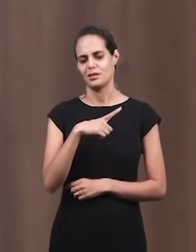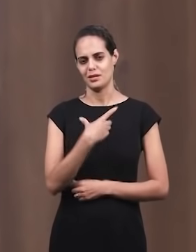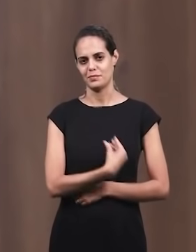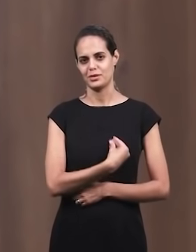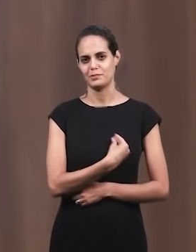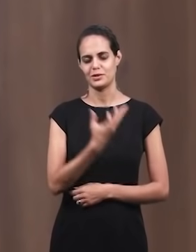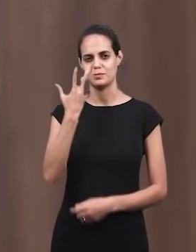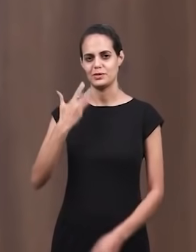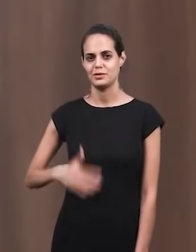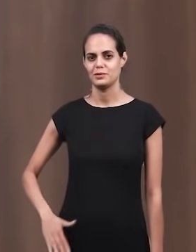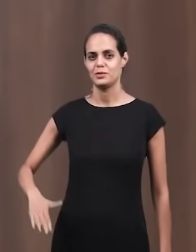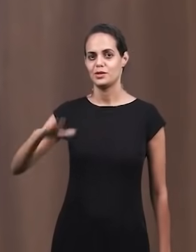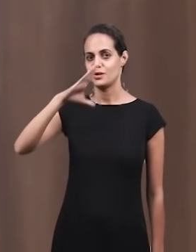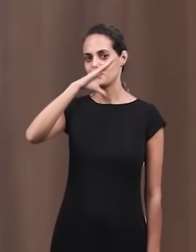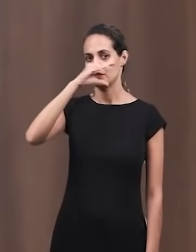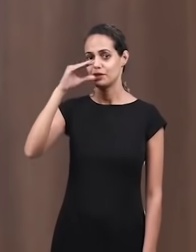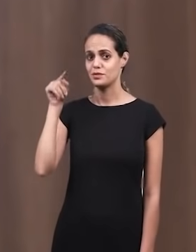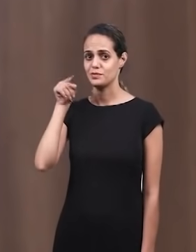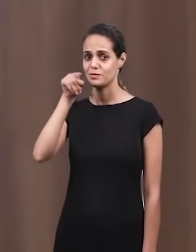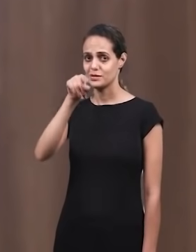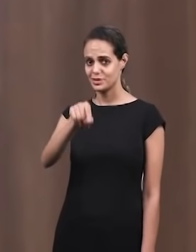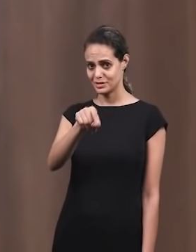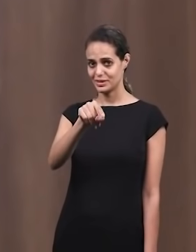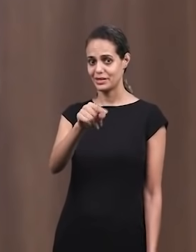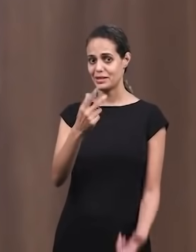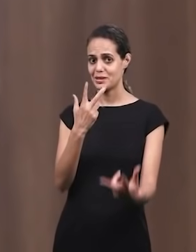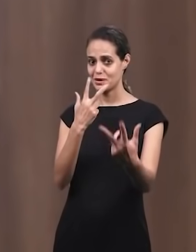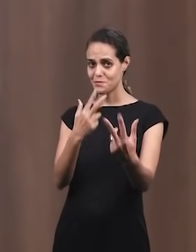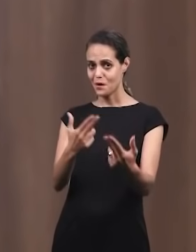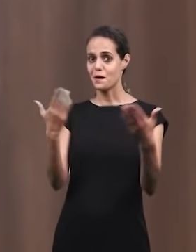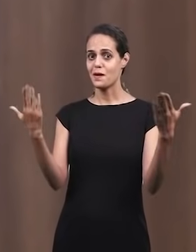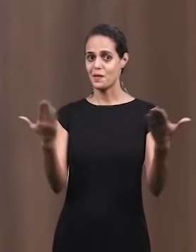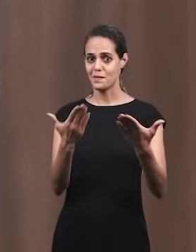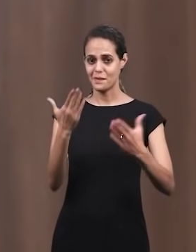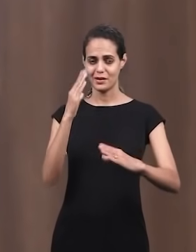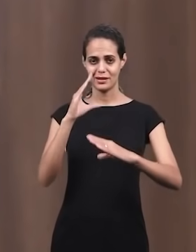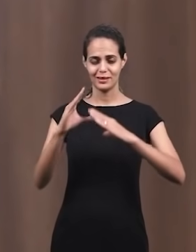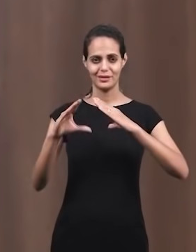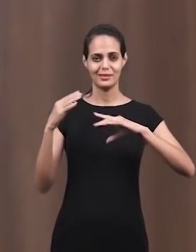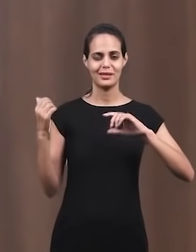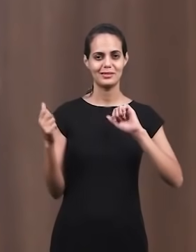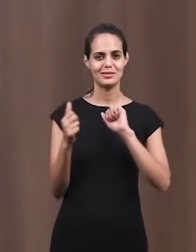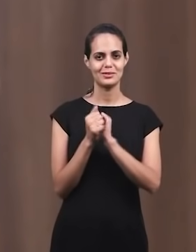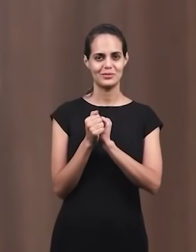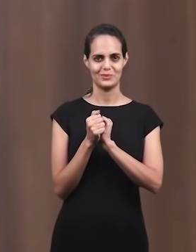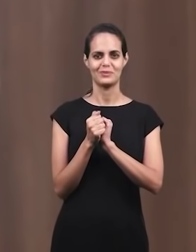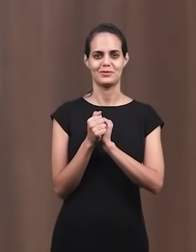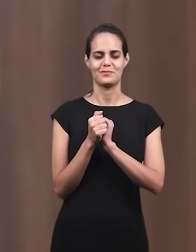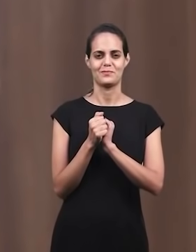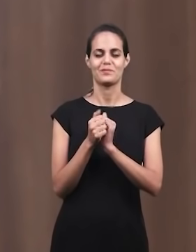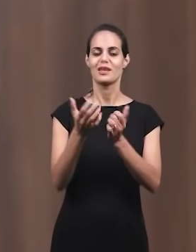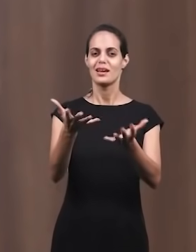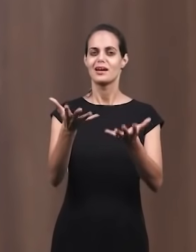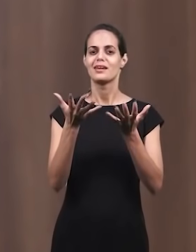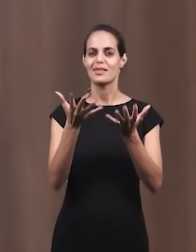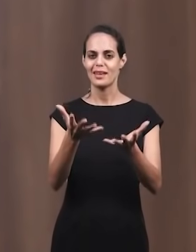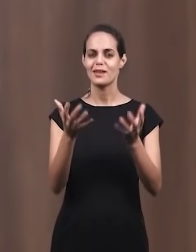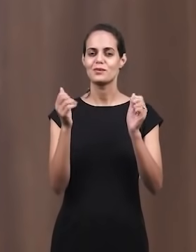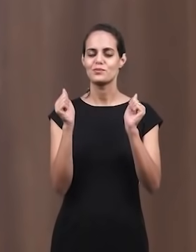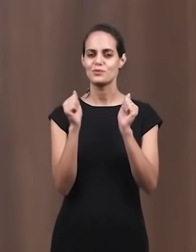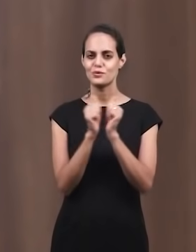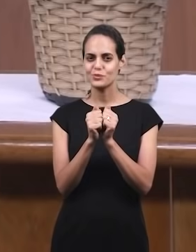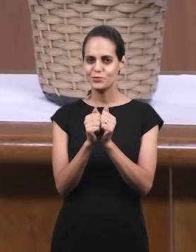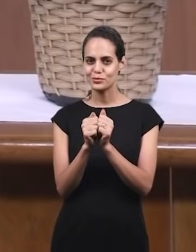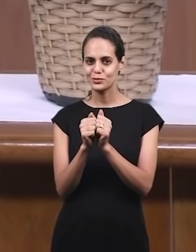crianças, intermediários e adolescentes e você, assim como nós da igreja, vamos cantar junto com eles agora. Eu quero andar sempre